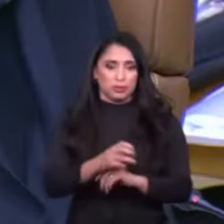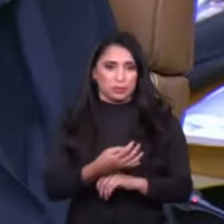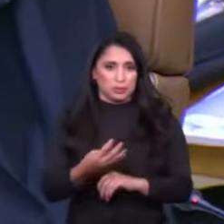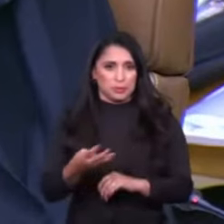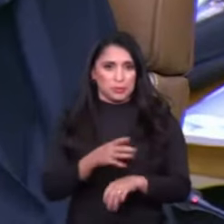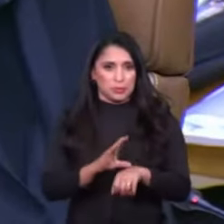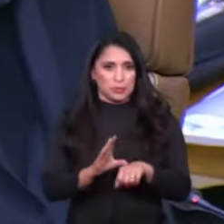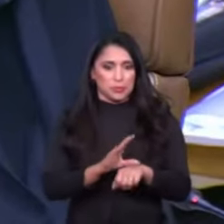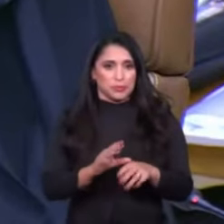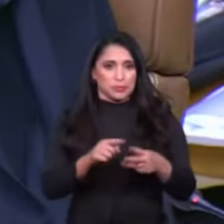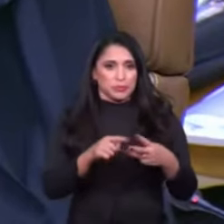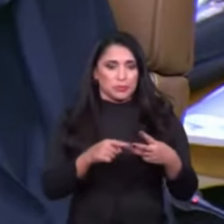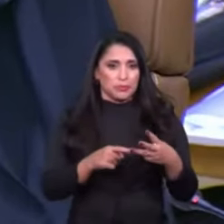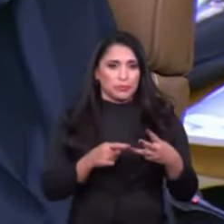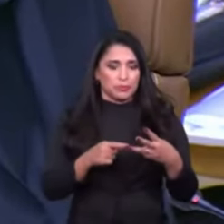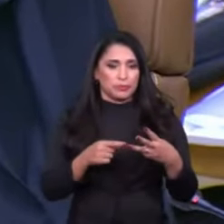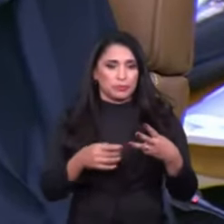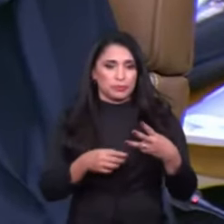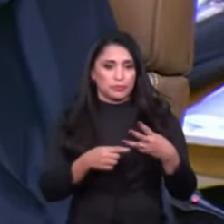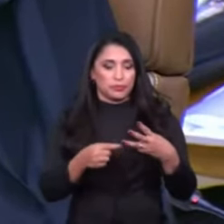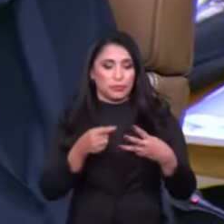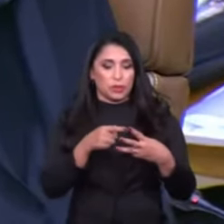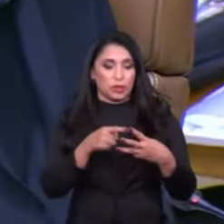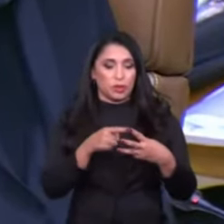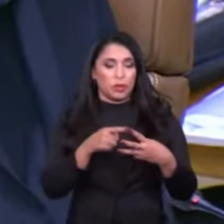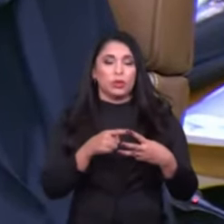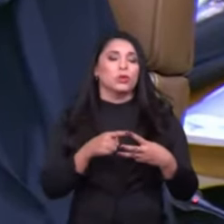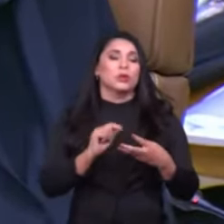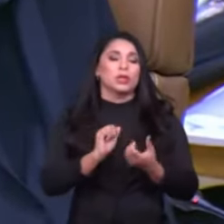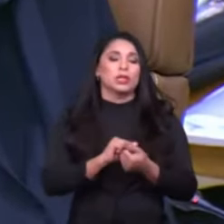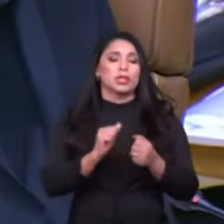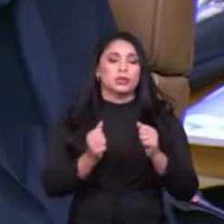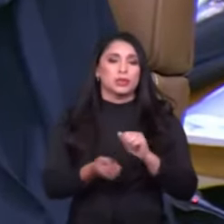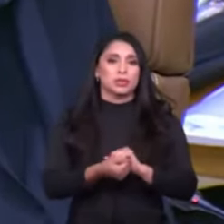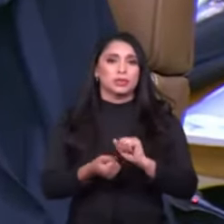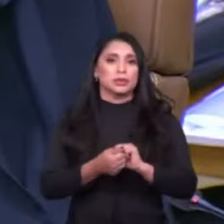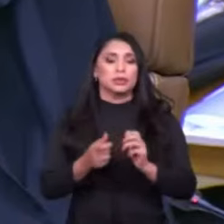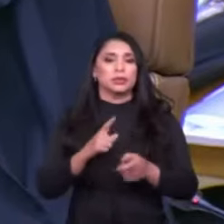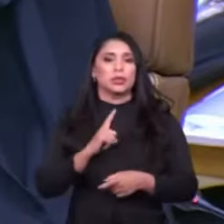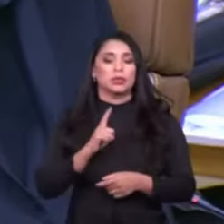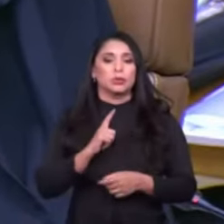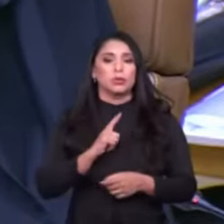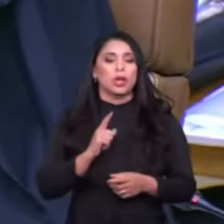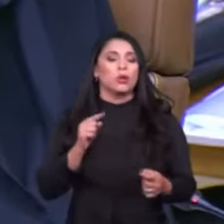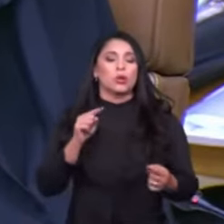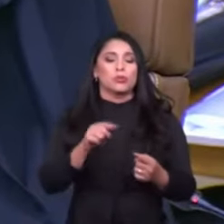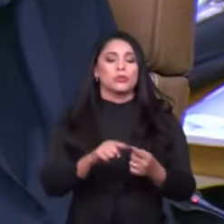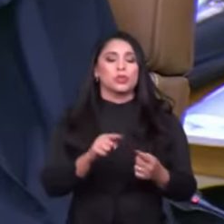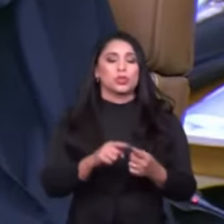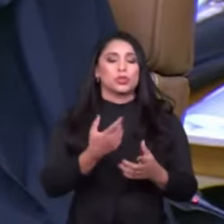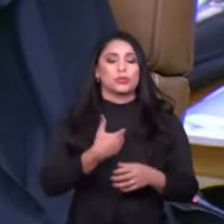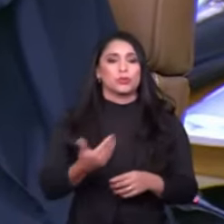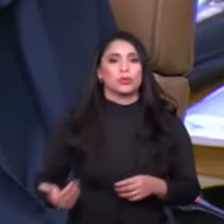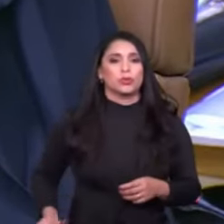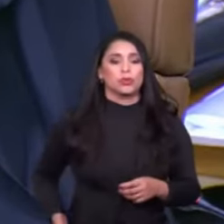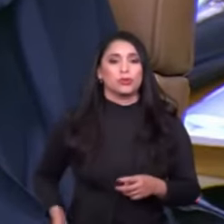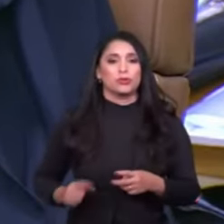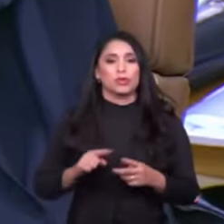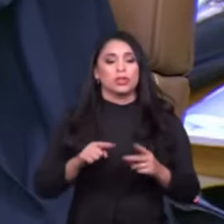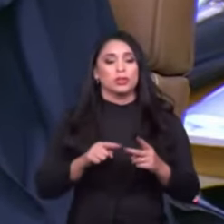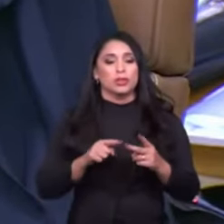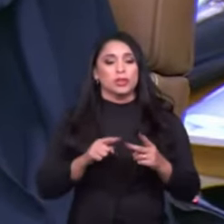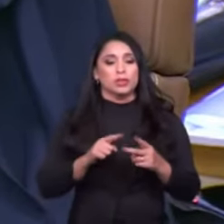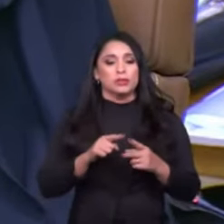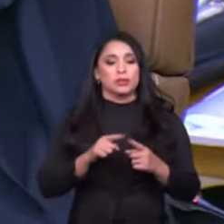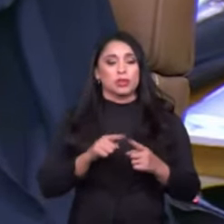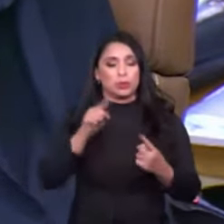se desdobra em três subprincípios. 1. Adequação, compatibilidade entre o fim pretendido pelo Estado e os meios por ele utilizados para